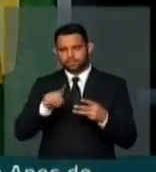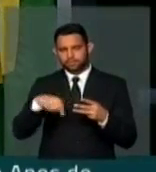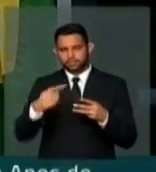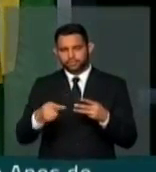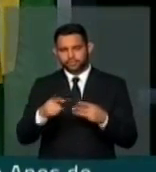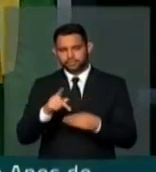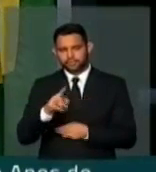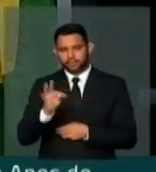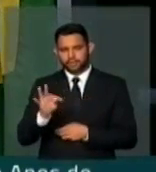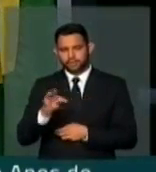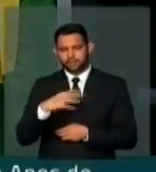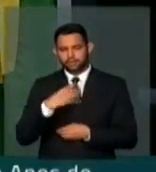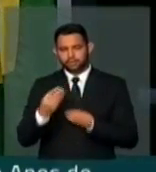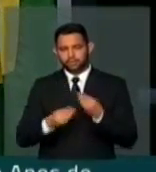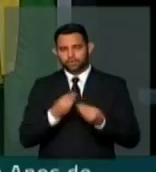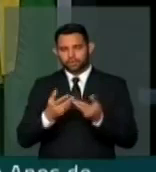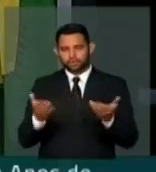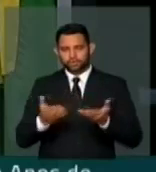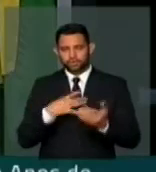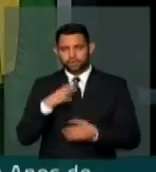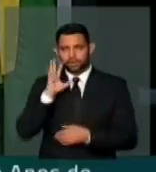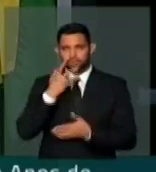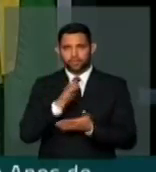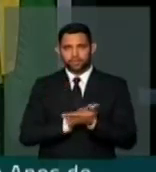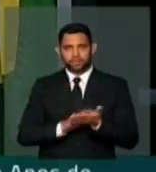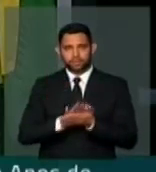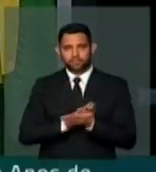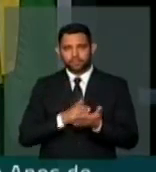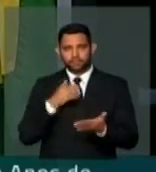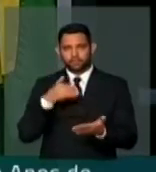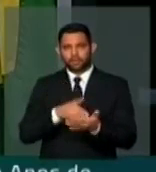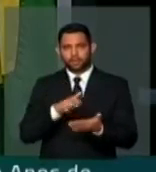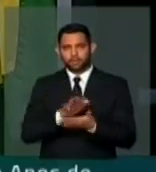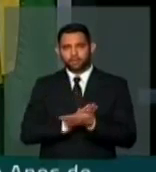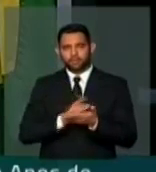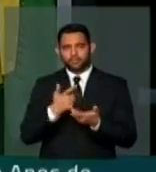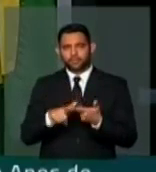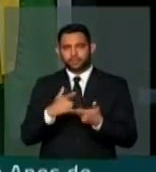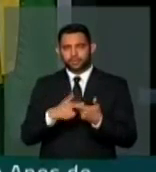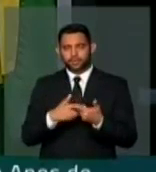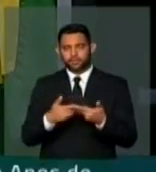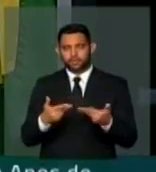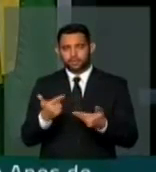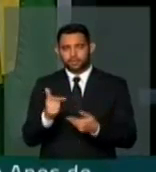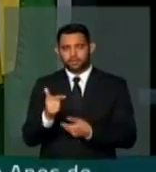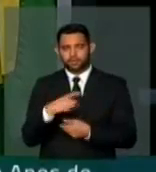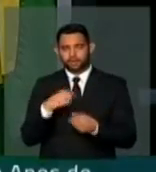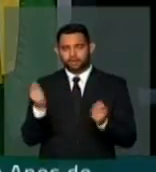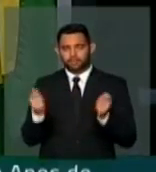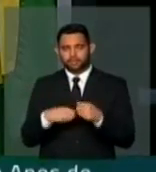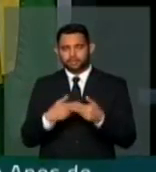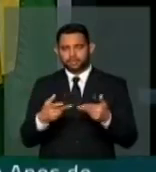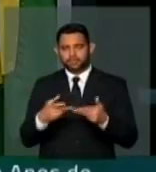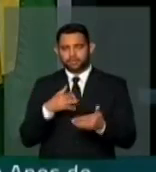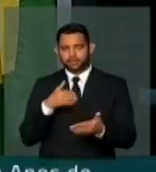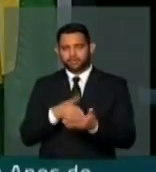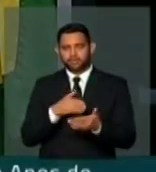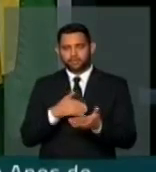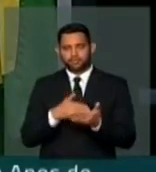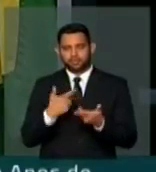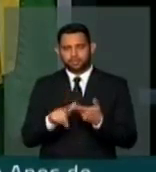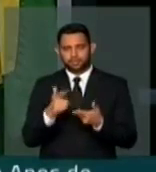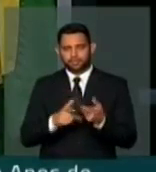O modelo de hoje não tem solução para enfrentar nenhuma crise, não tem capacidade para enfrentar uma